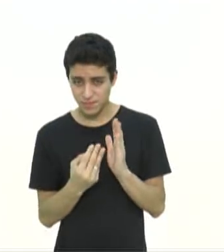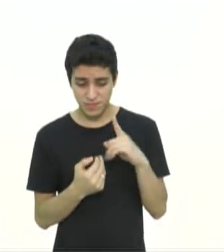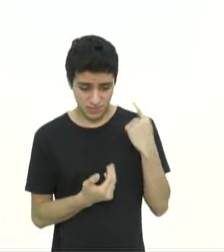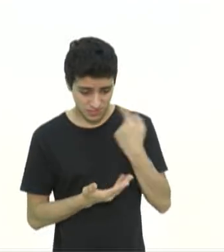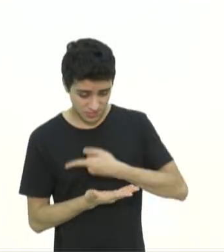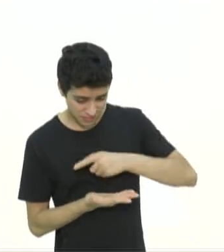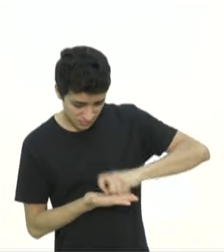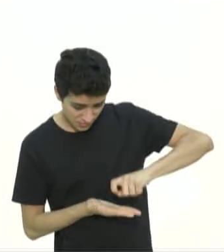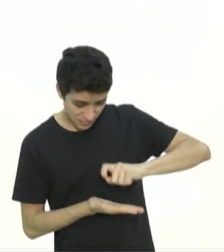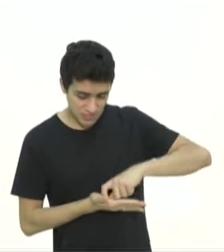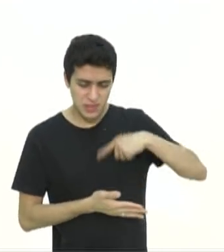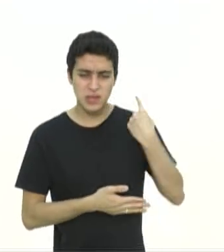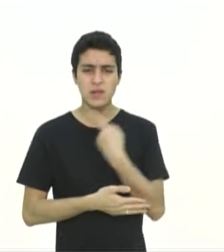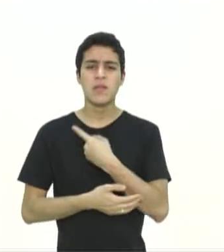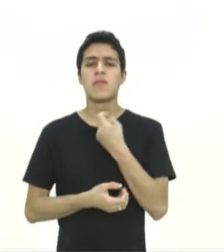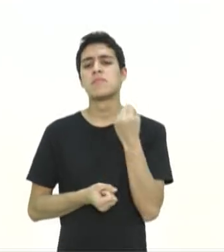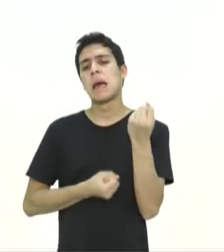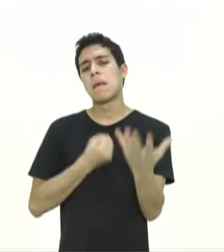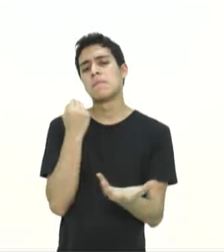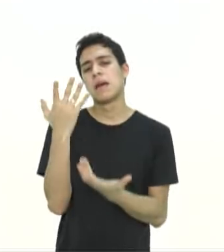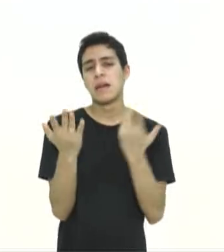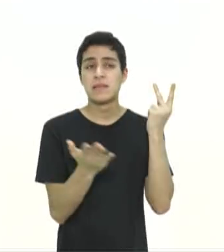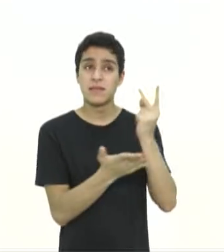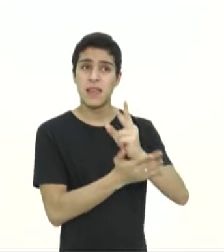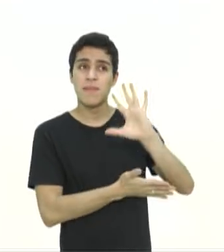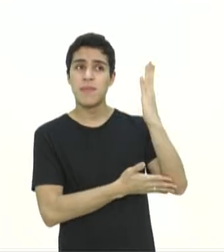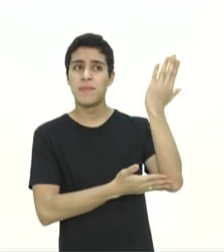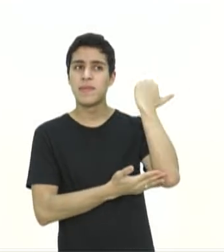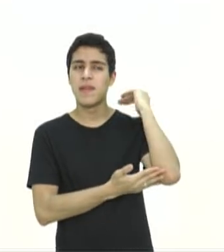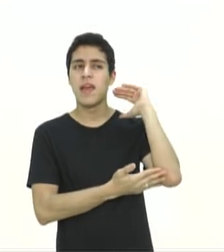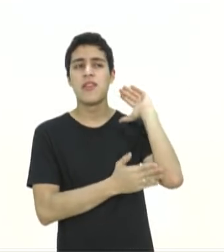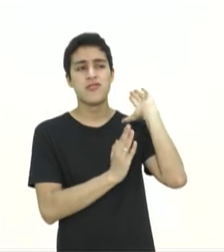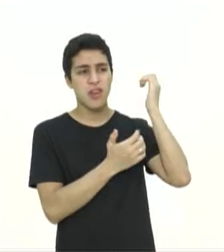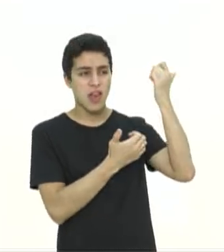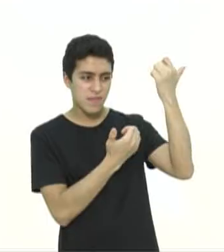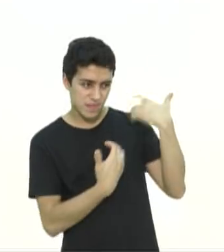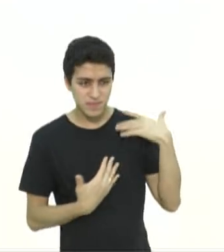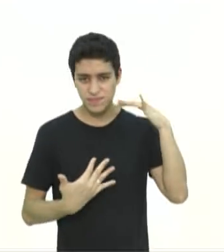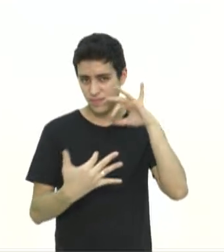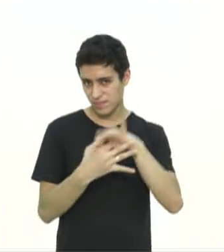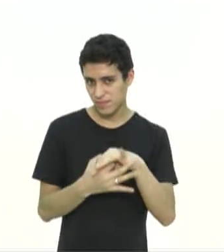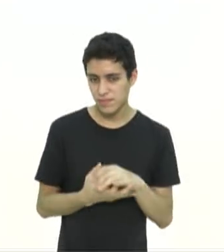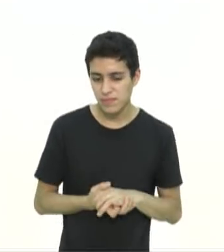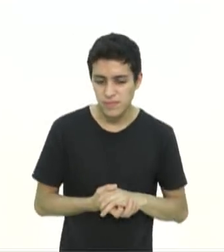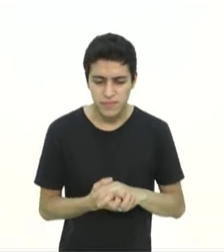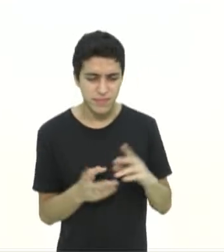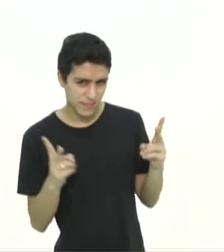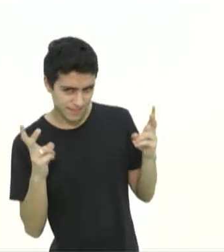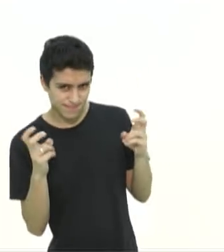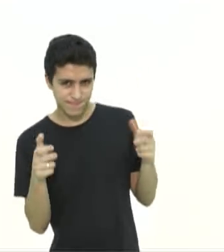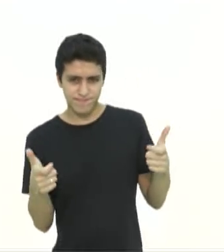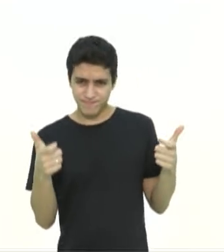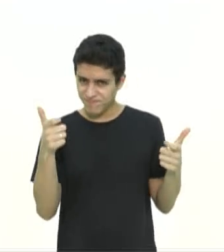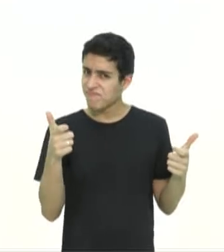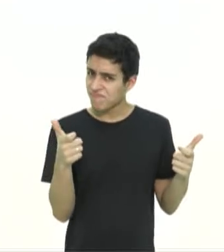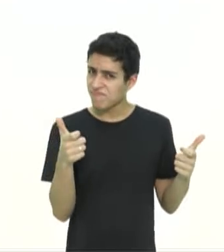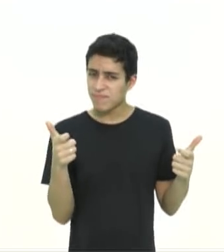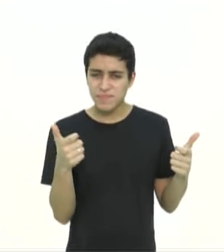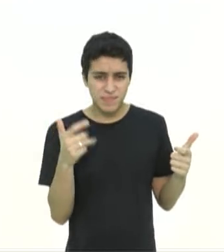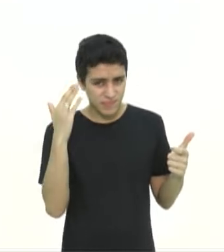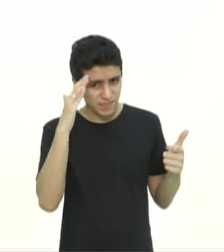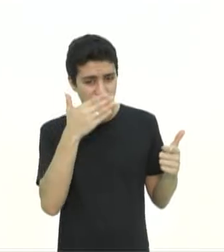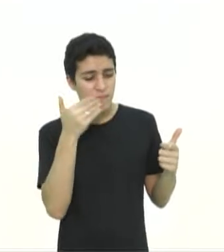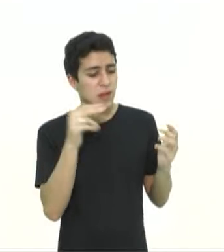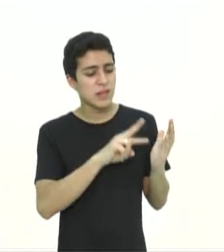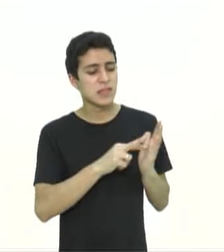ou escrevemos, estamos sempre relembrando algo que já foi dito. Quando percebemos melhor essa relação, somos capazes de entender